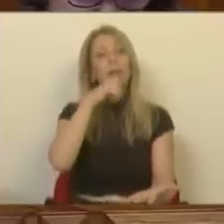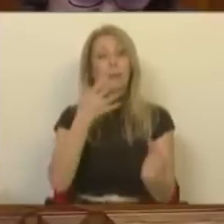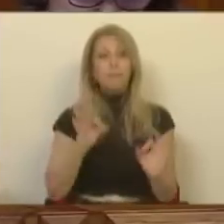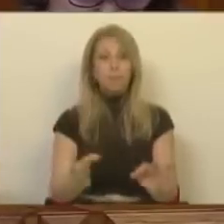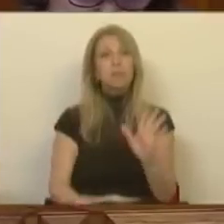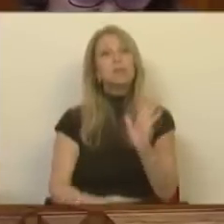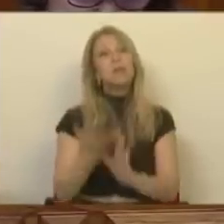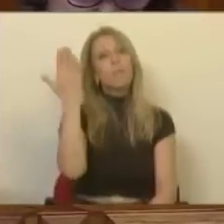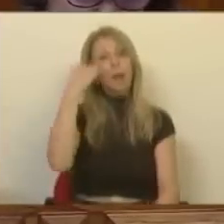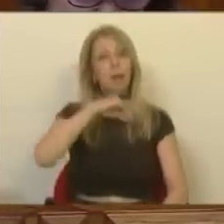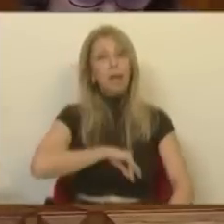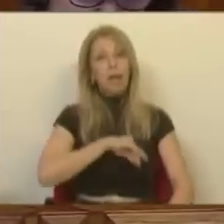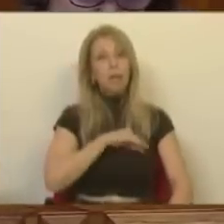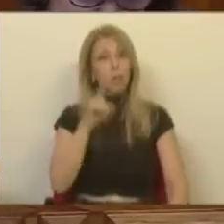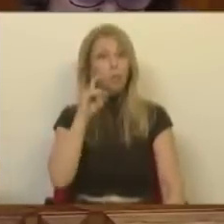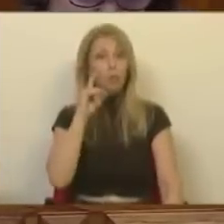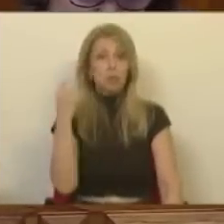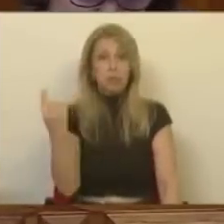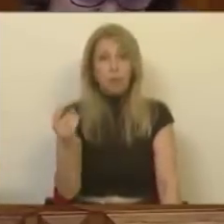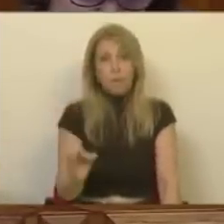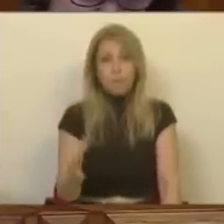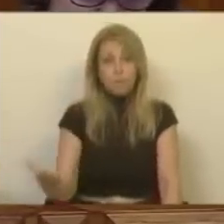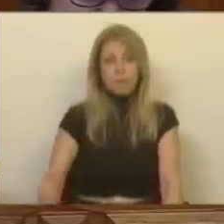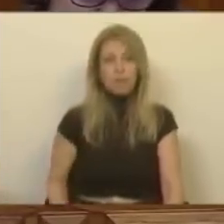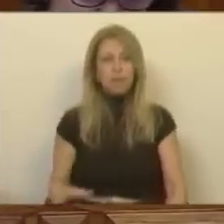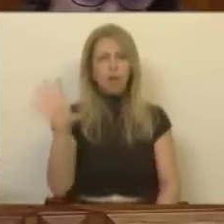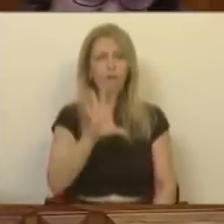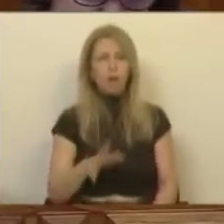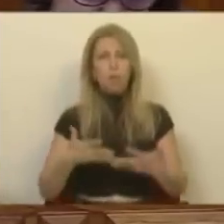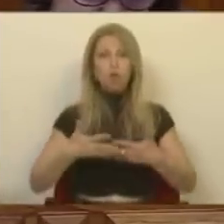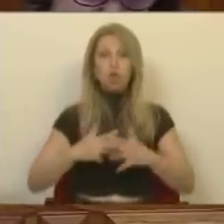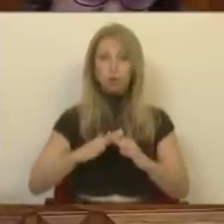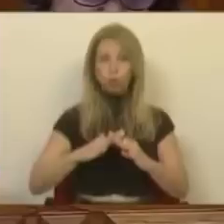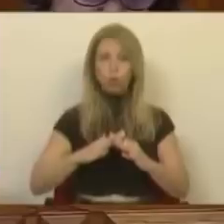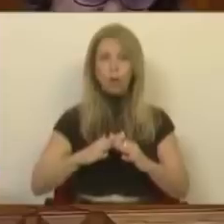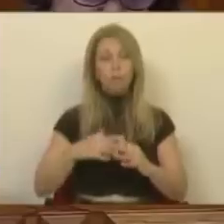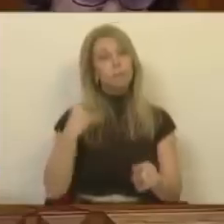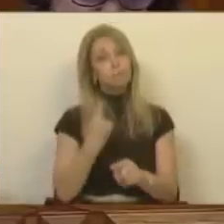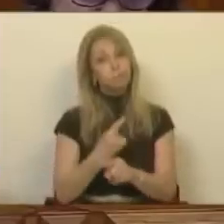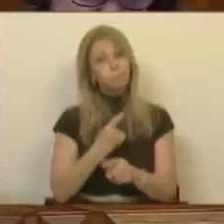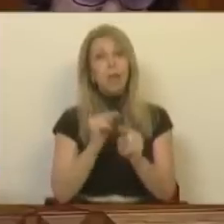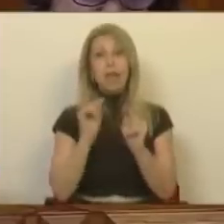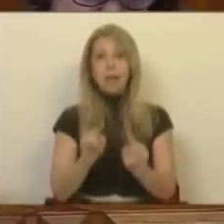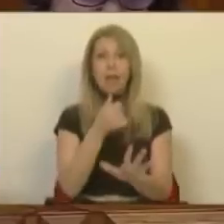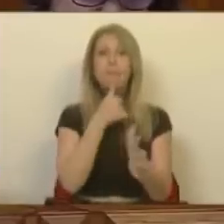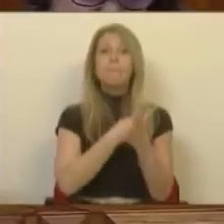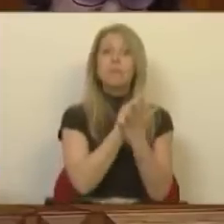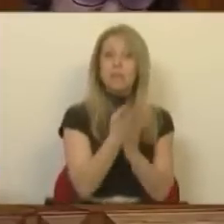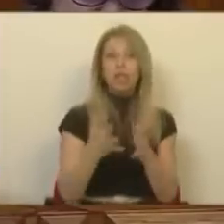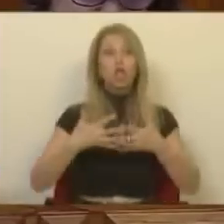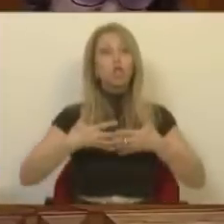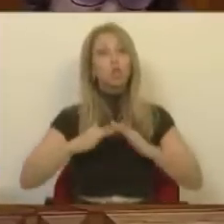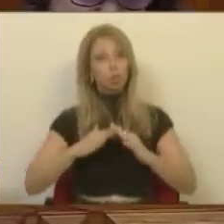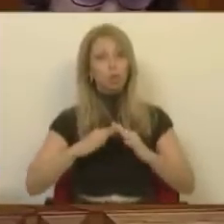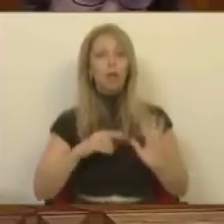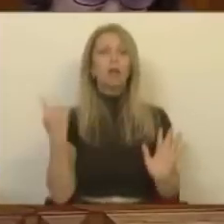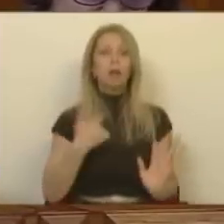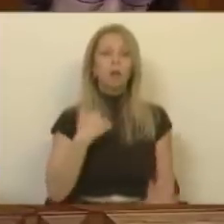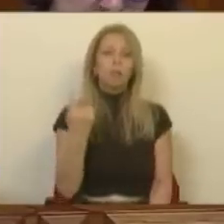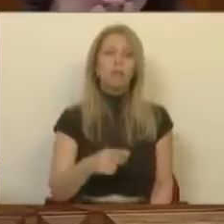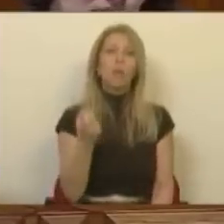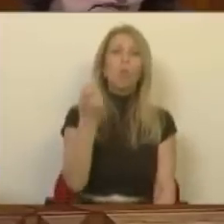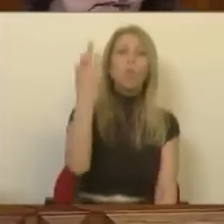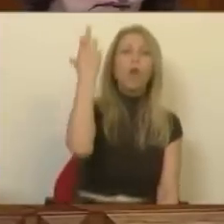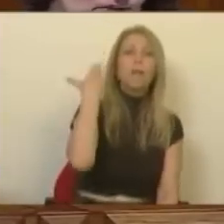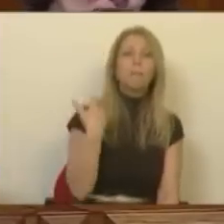necessita de ver os elementos protegidos e de uma forma estrutural para além desta medidas estruturais nós tivemos o ano passado